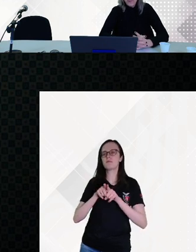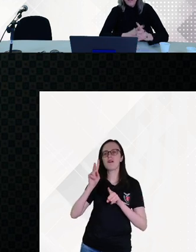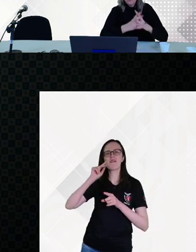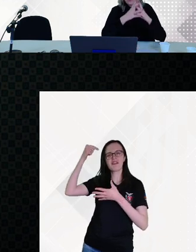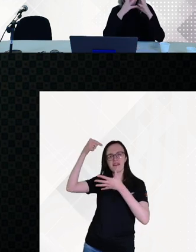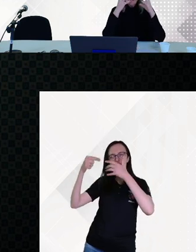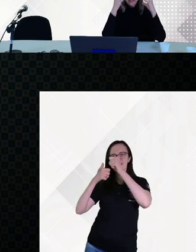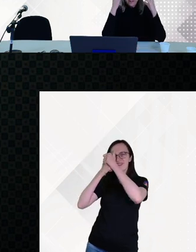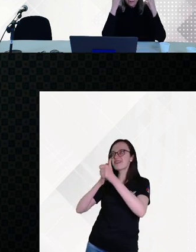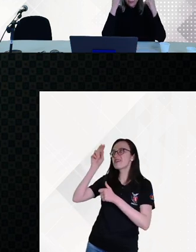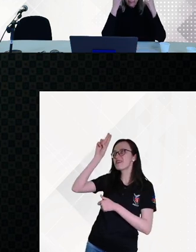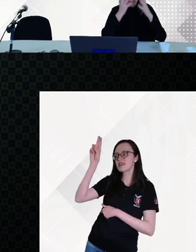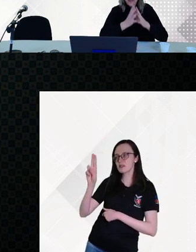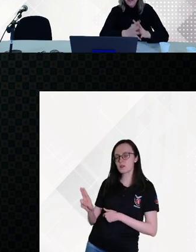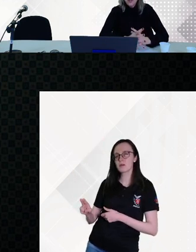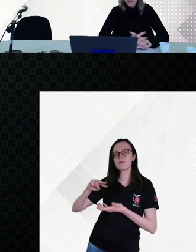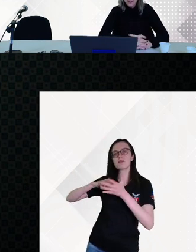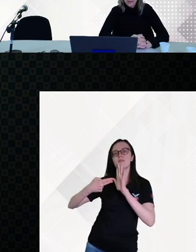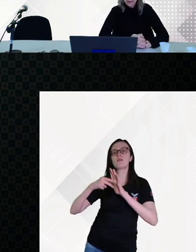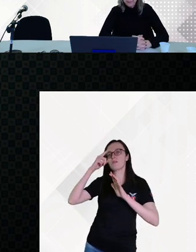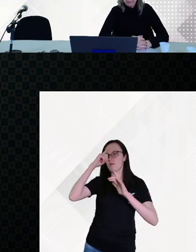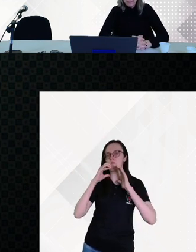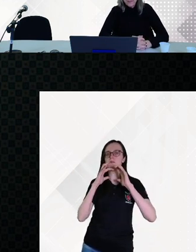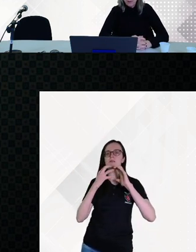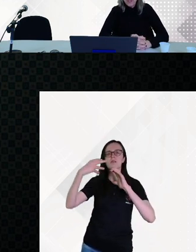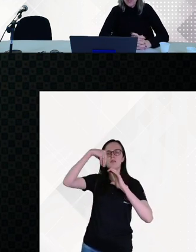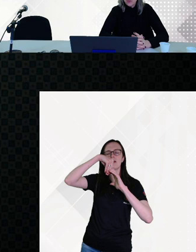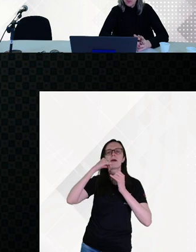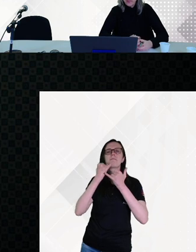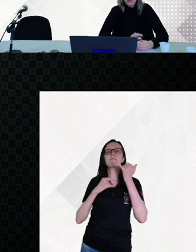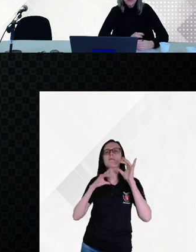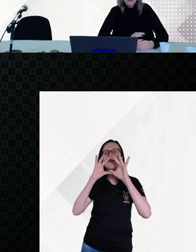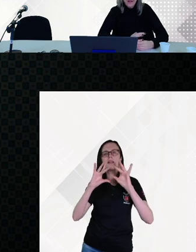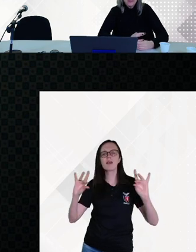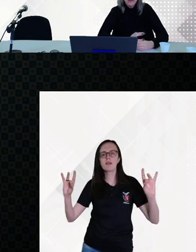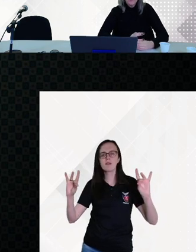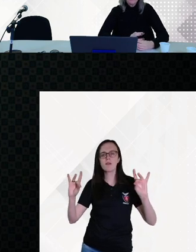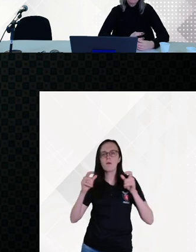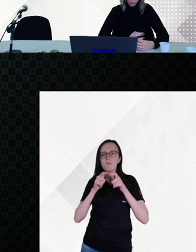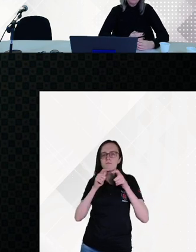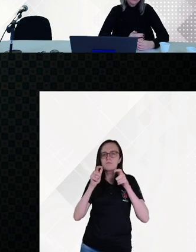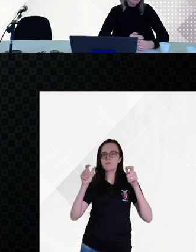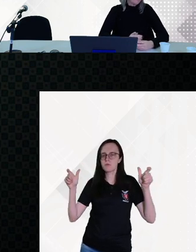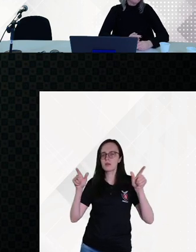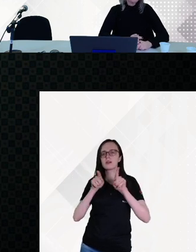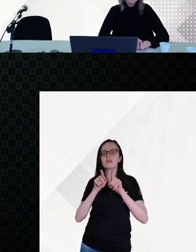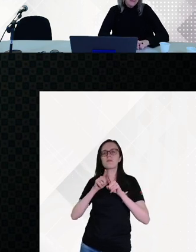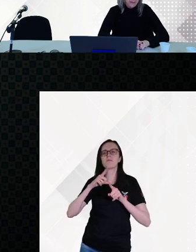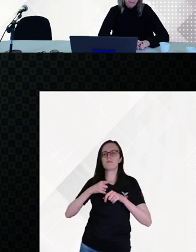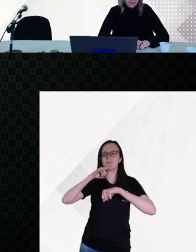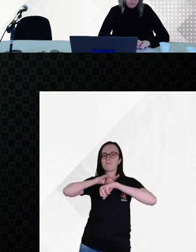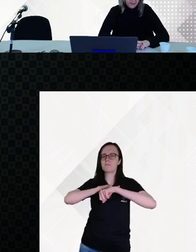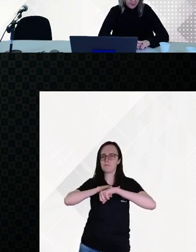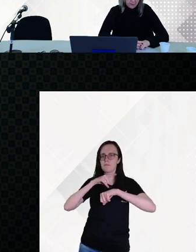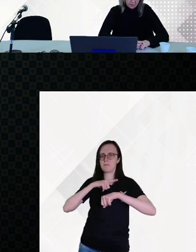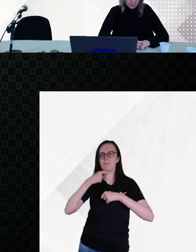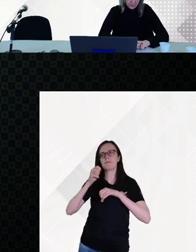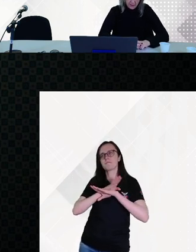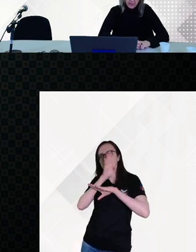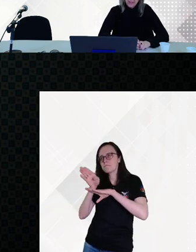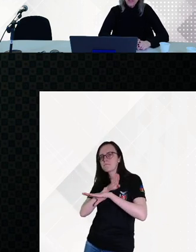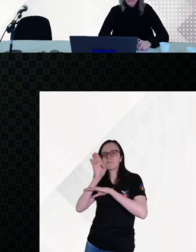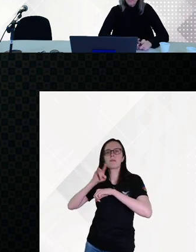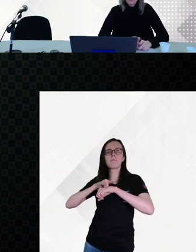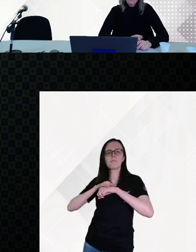é o aumento desse líquido na caixa craniana, alterações do aparelho urinário. Então, é aquele estudante que precisa ir mais ao banheiro,